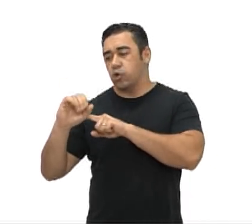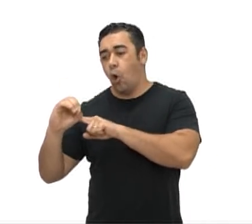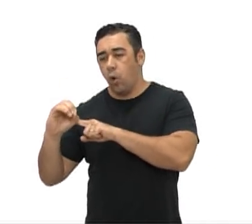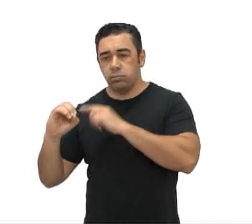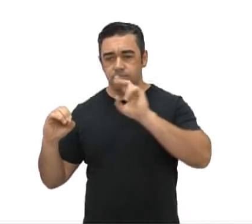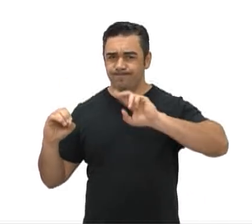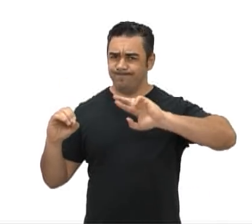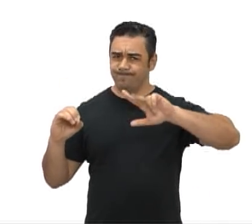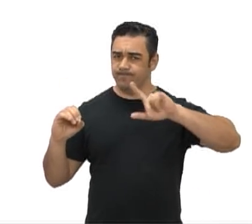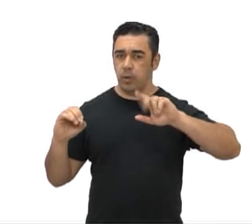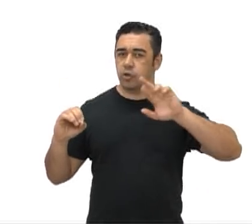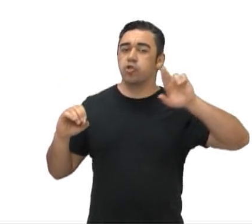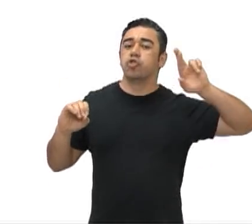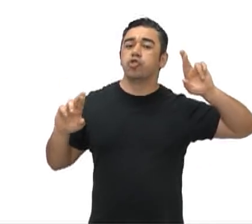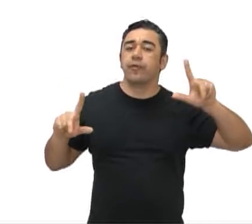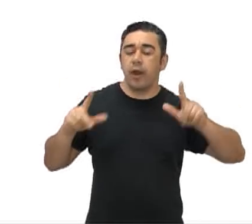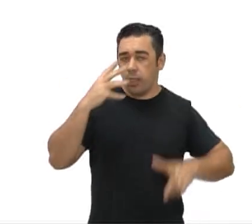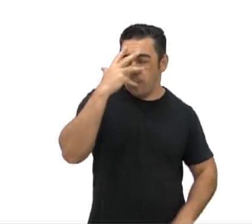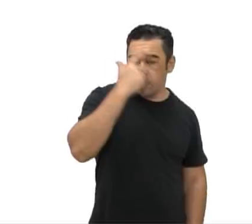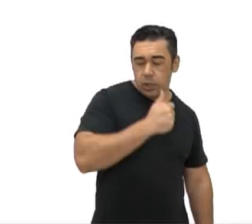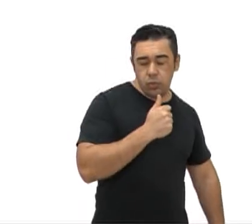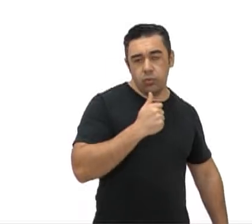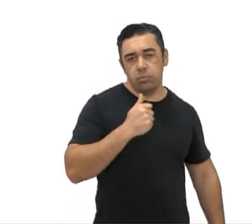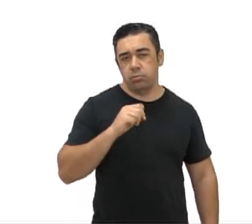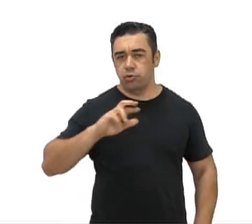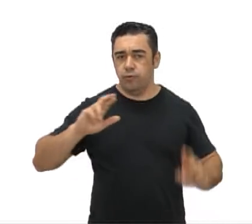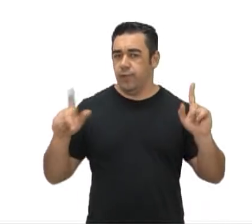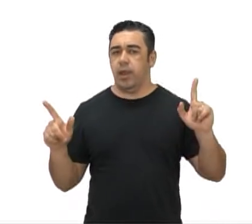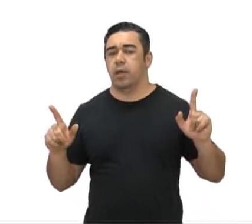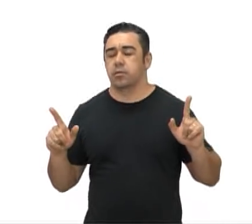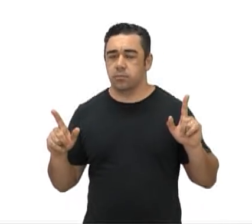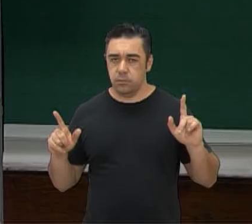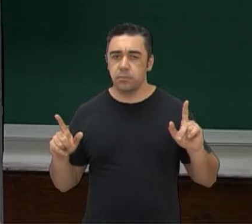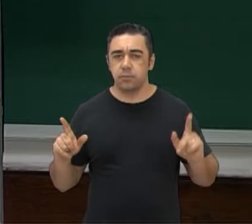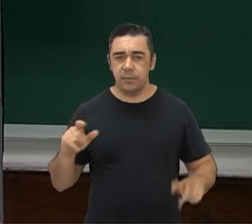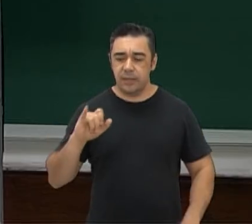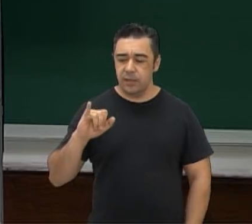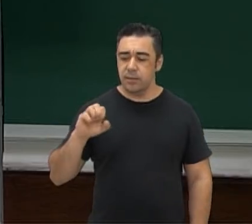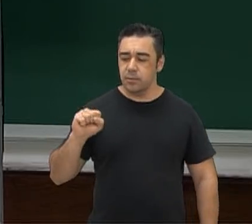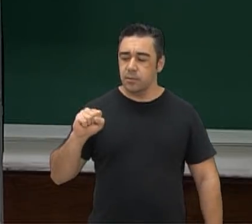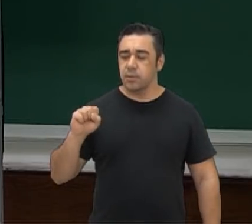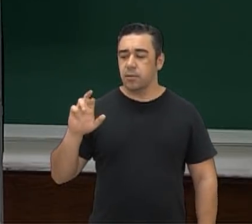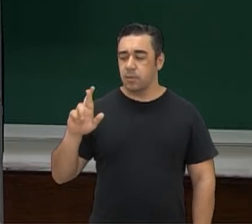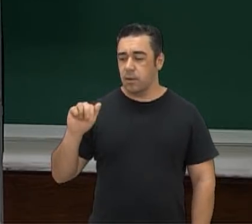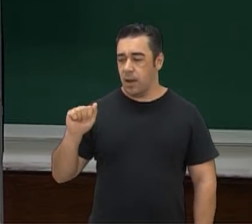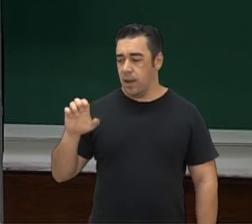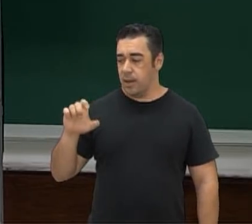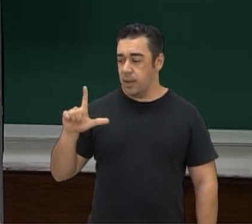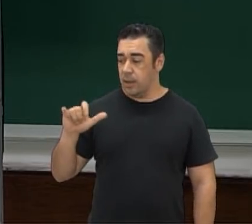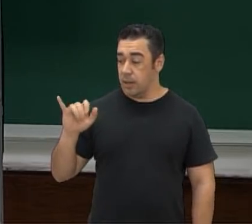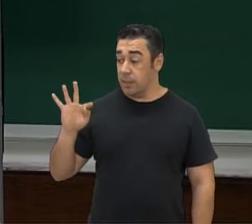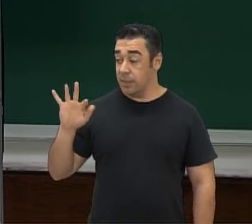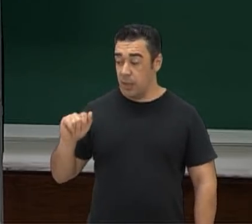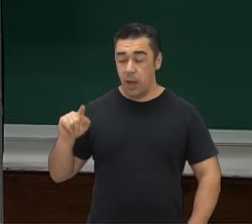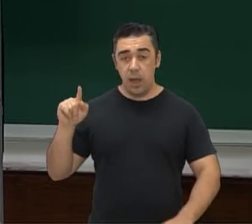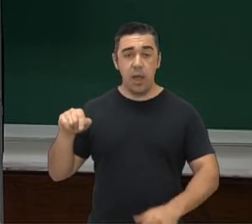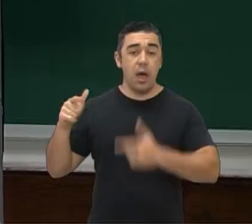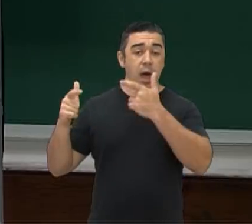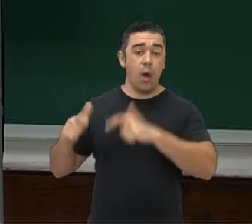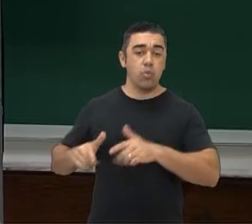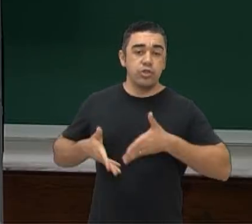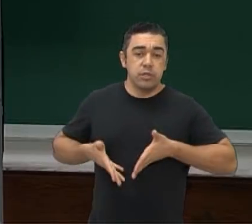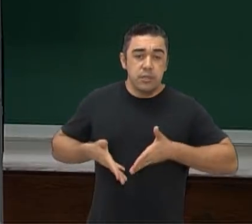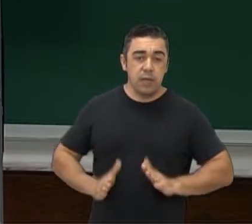igual escritor bonito e escritor israelita, né, finalizando com o ou a o adjetivo para demarcar o